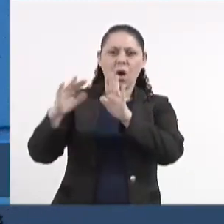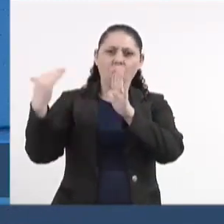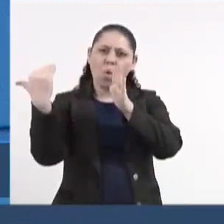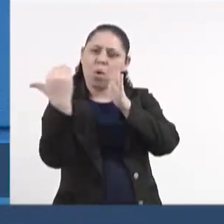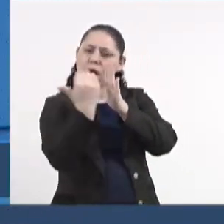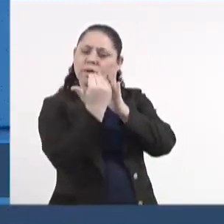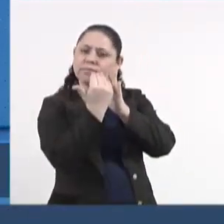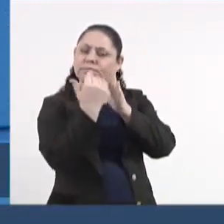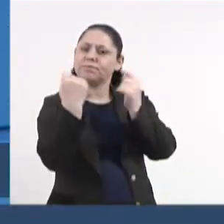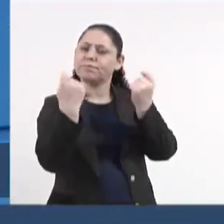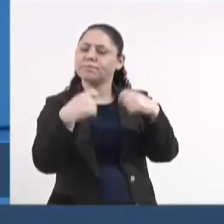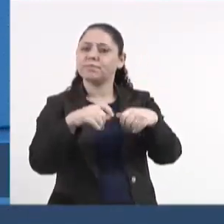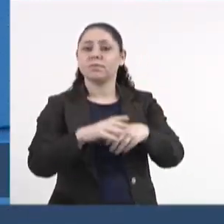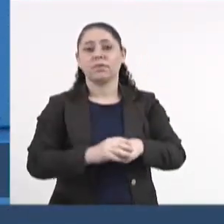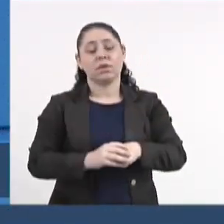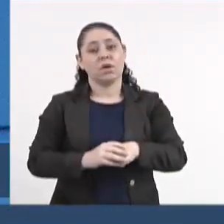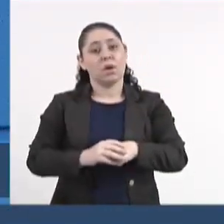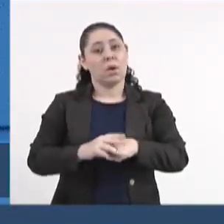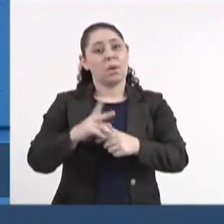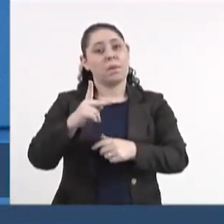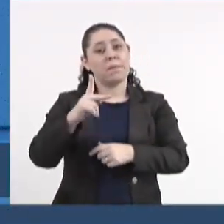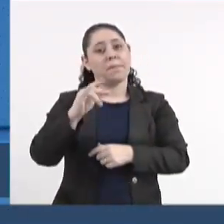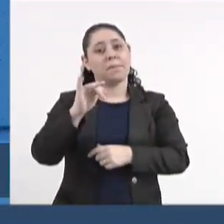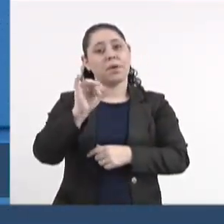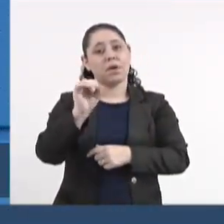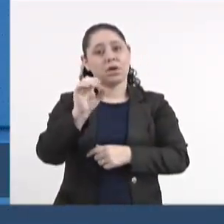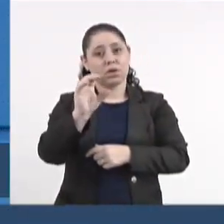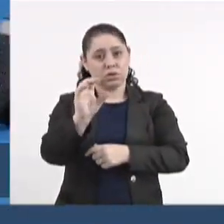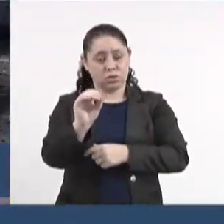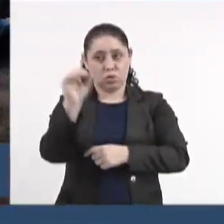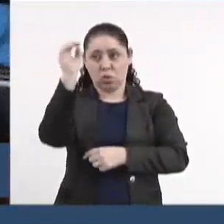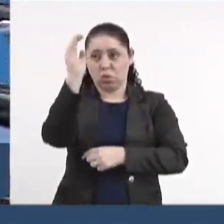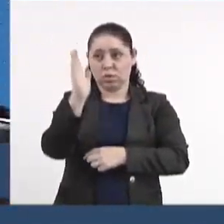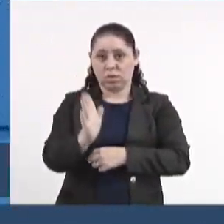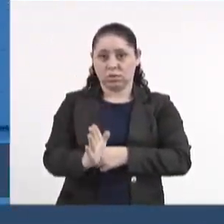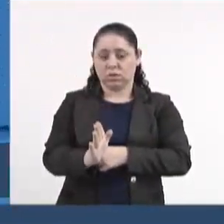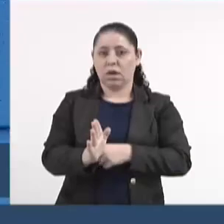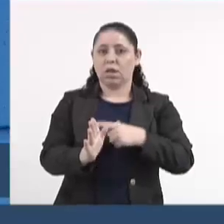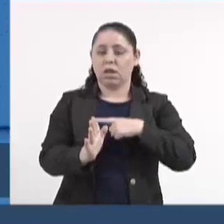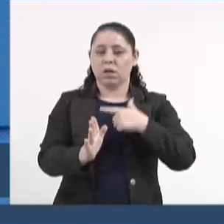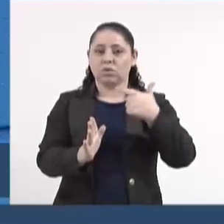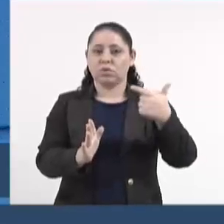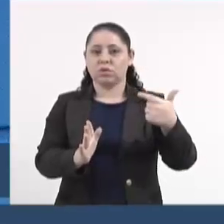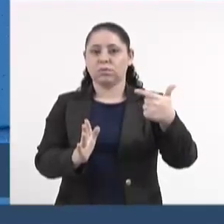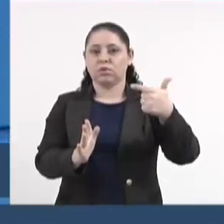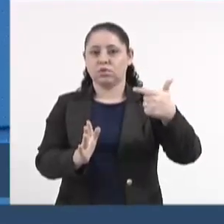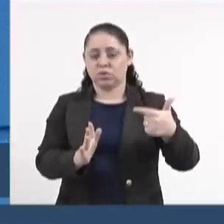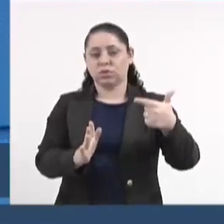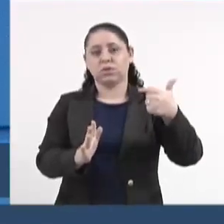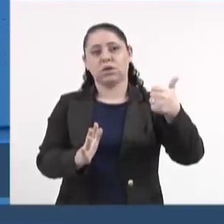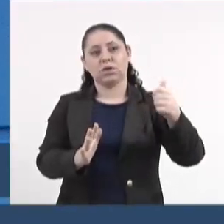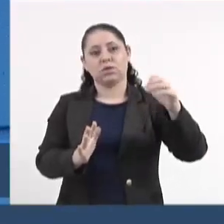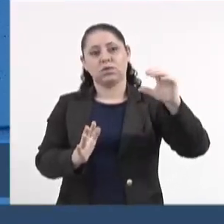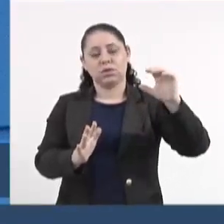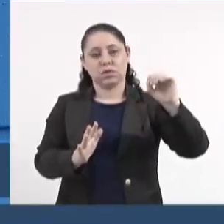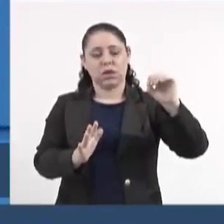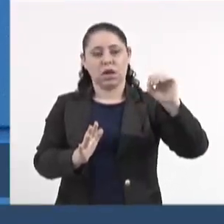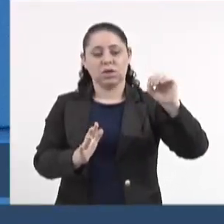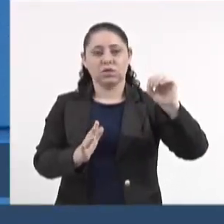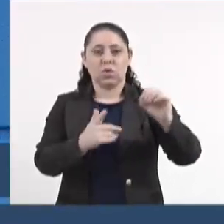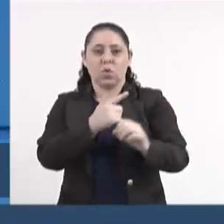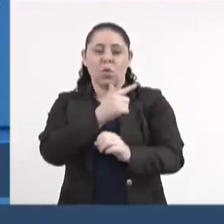piso salarial, uma vez que o piso salarial nacional está em R$ 2.210 para o nível